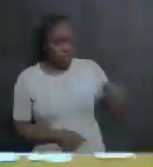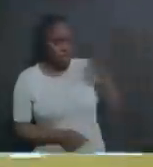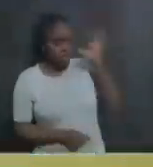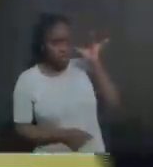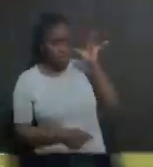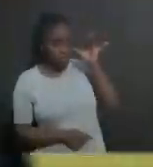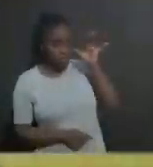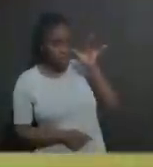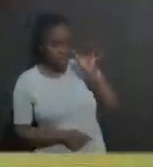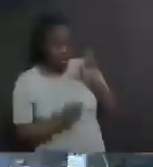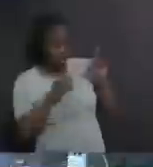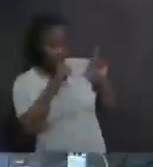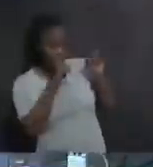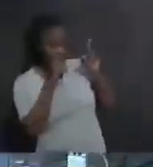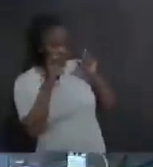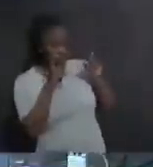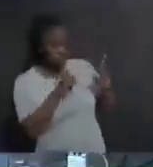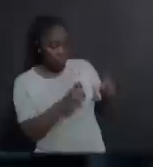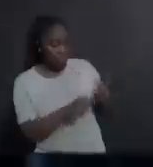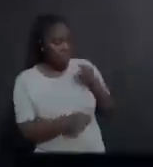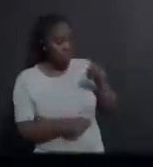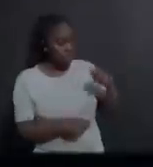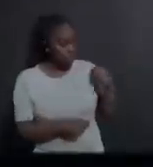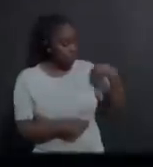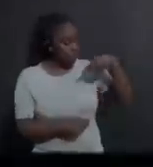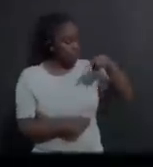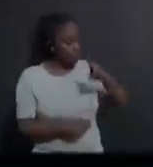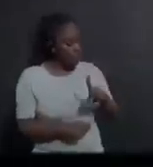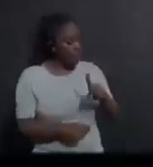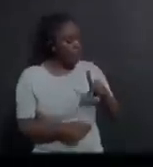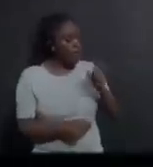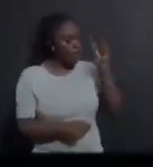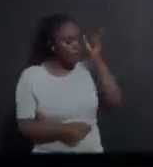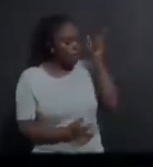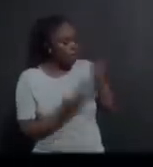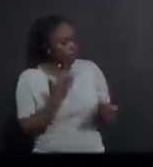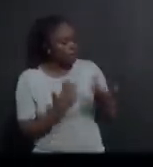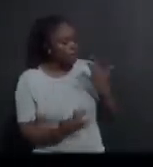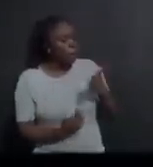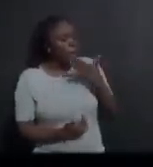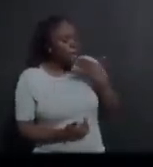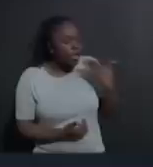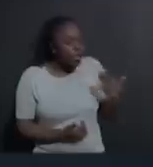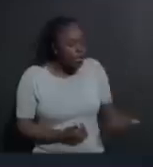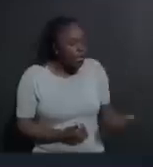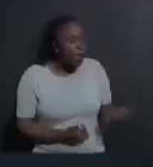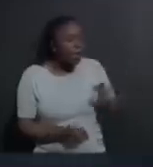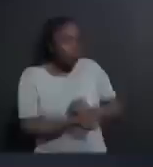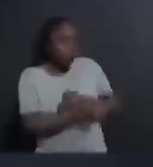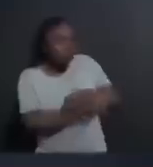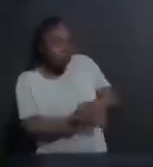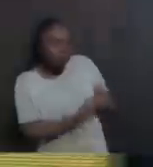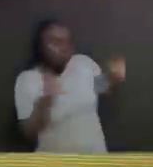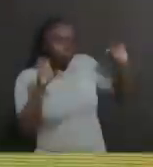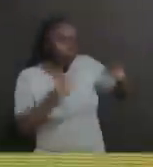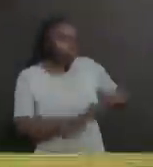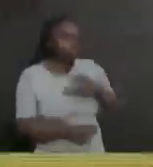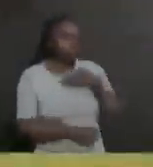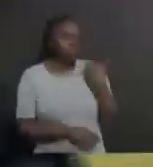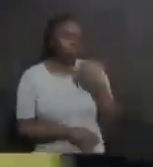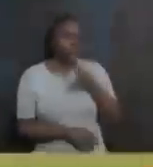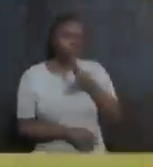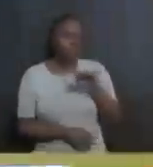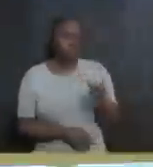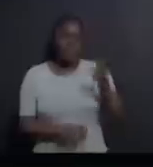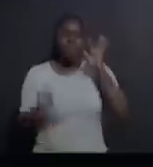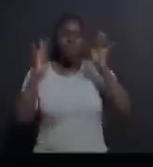fazer selfie vão ser levados tudo para o cativeiro. O melhorzinho aqui vai acabar escravo, o pior vai morrer.